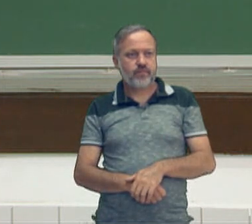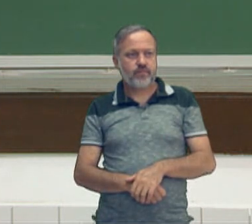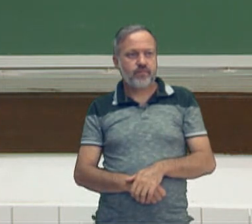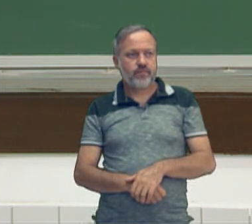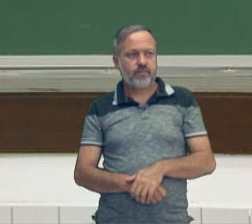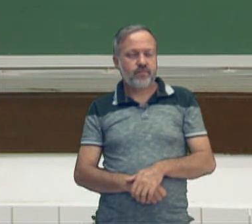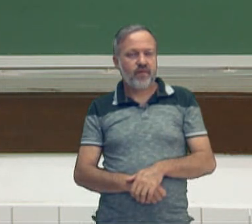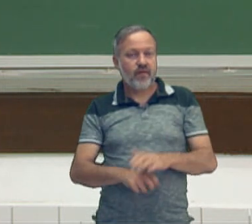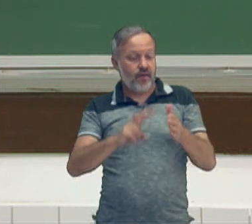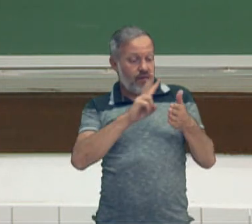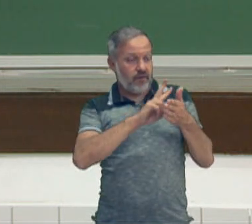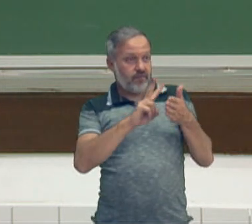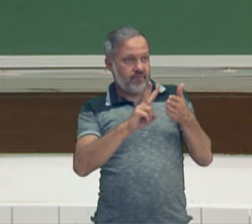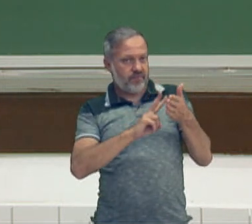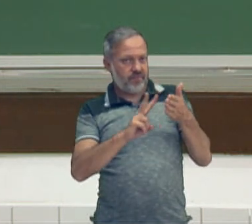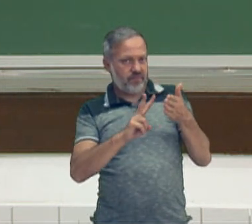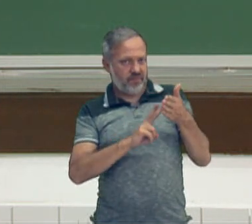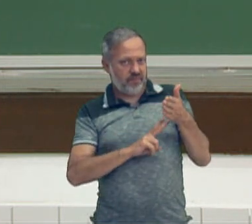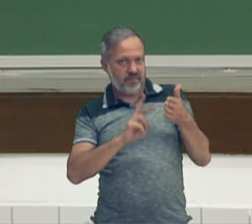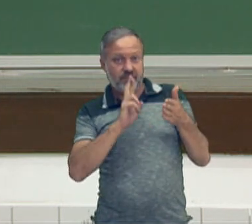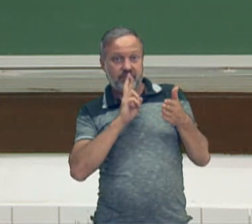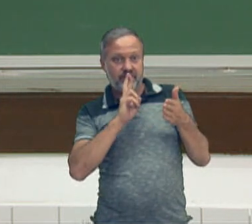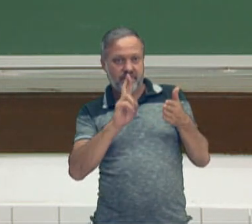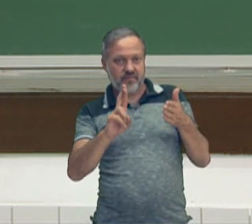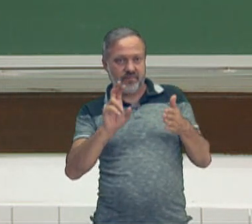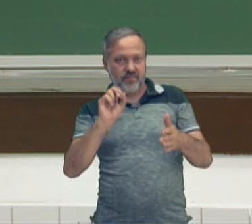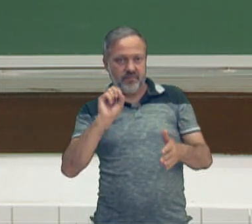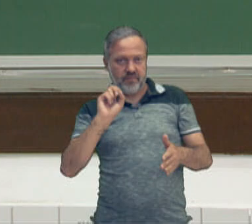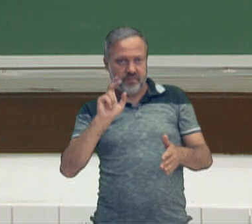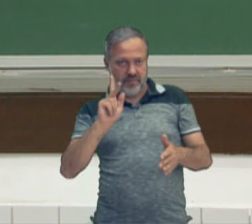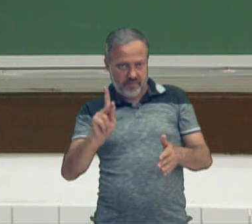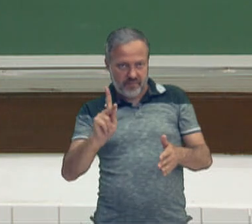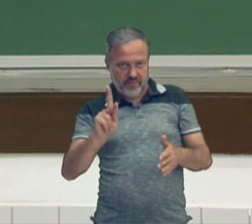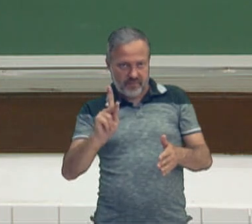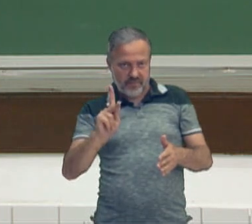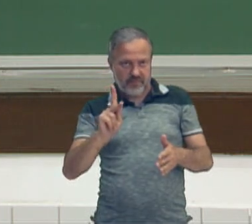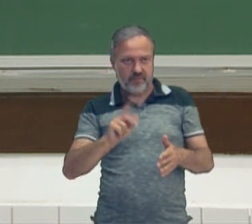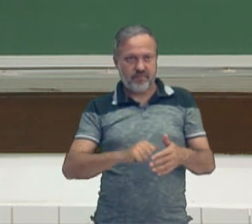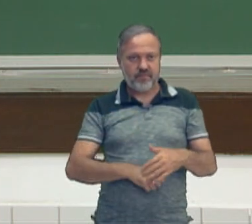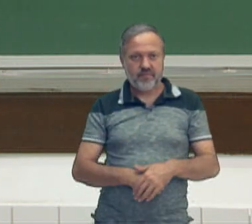pergunta, dá uma lidinha, responde 1 minutinho, acho que é o suficiente. Valeu?